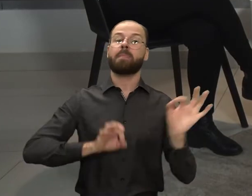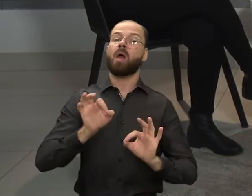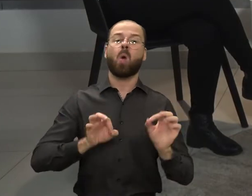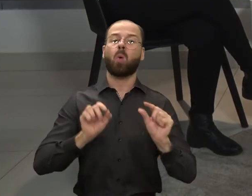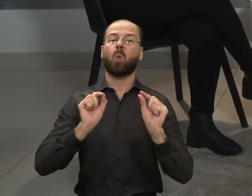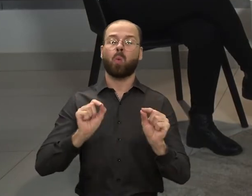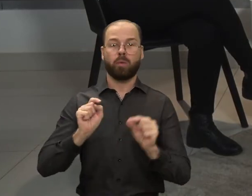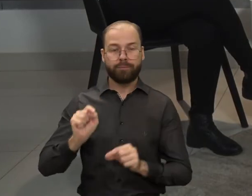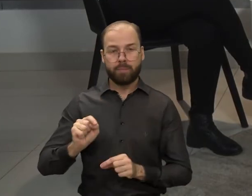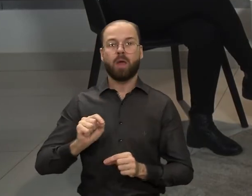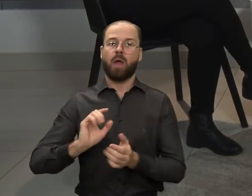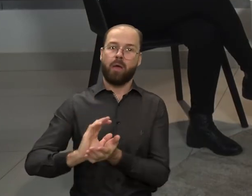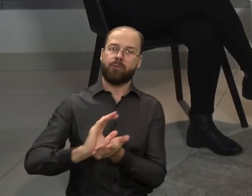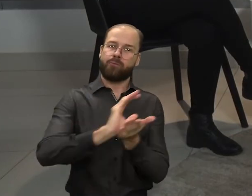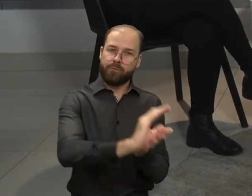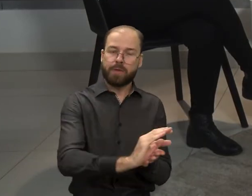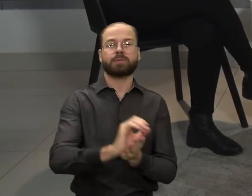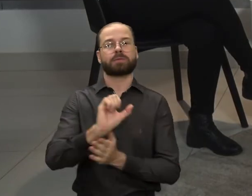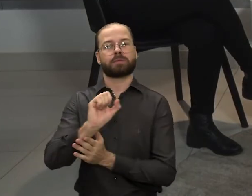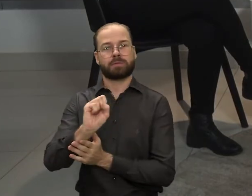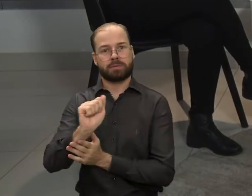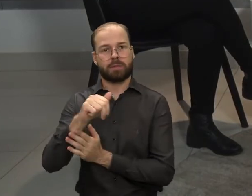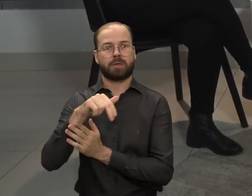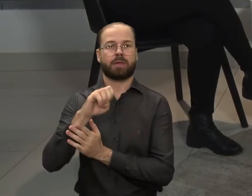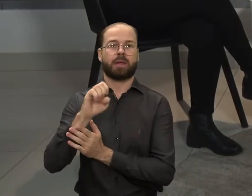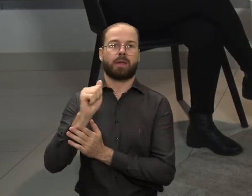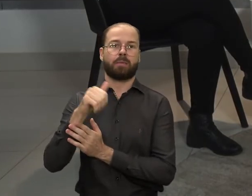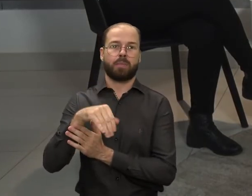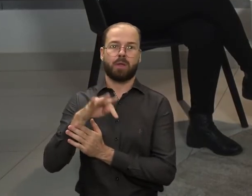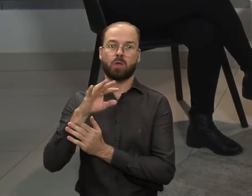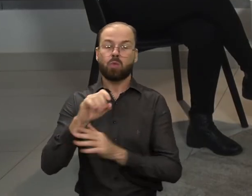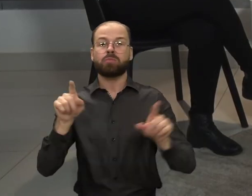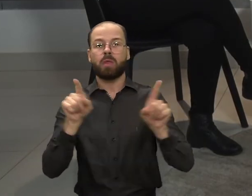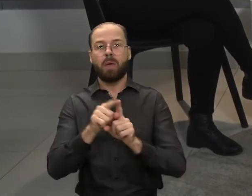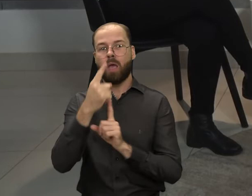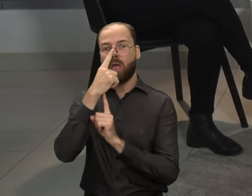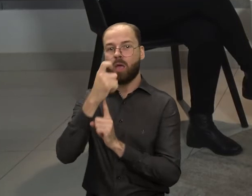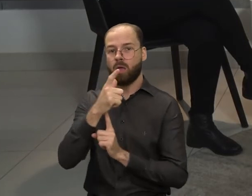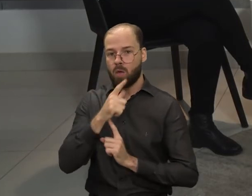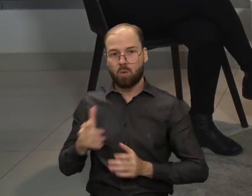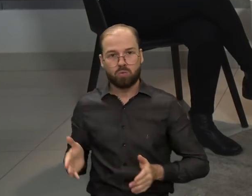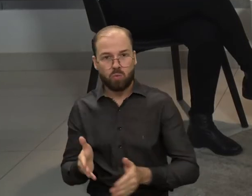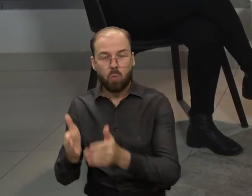muito investimento em saneamento, construção de estação de tratamento de esgoto,